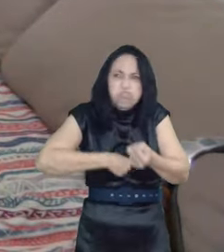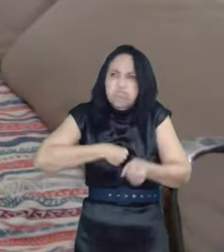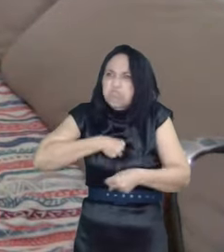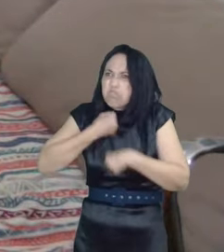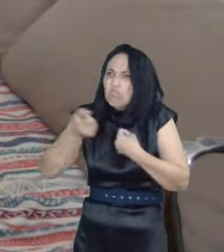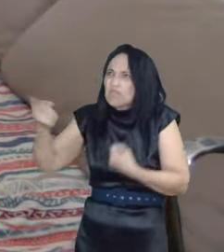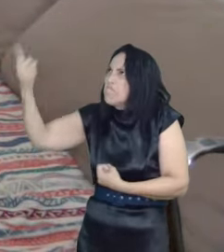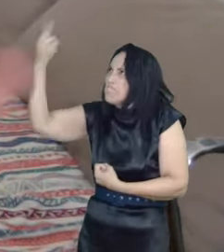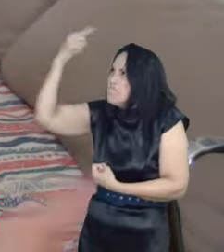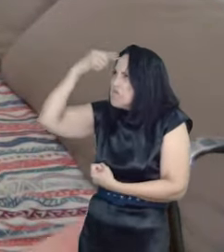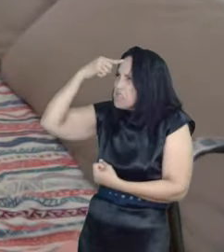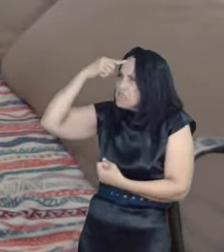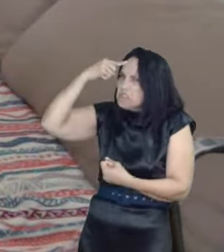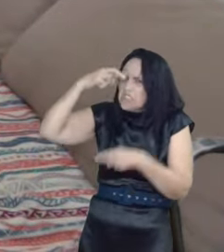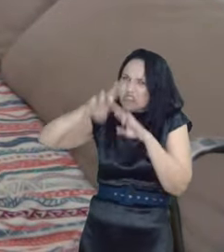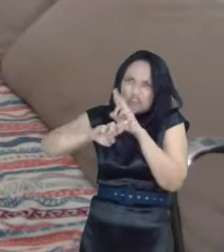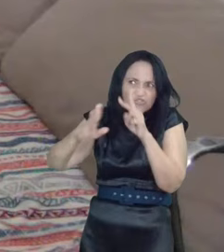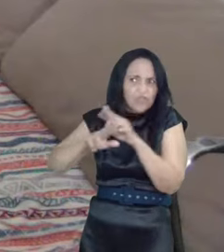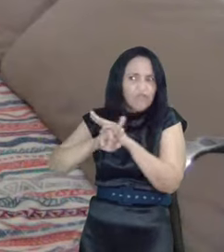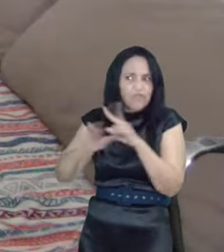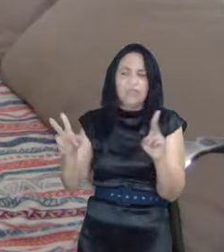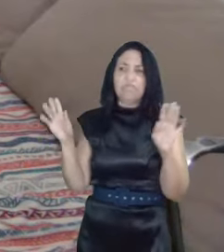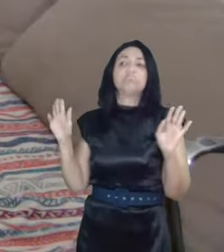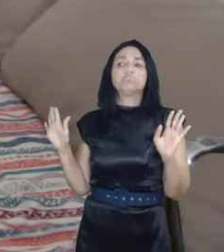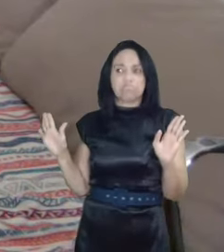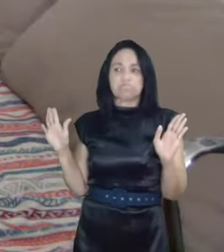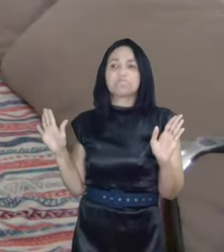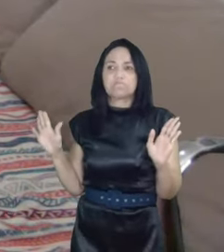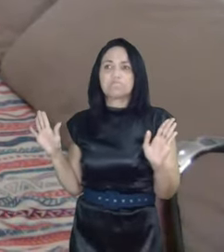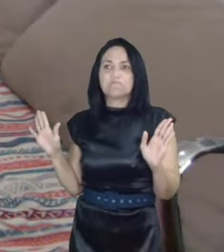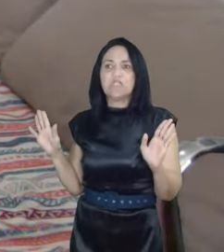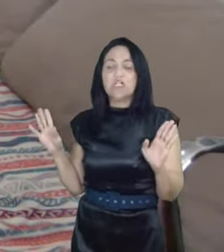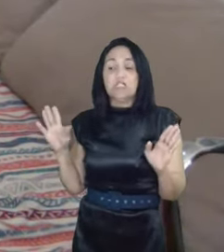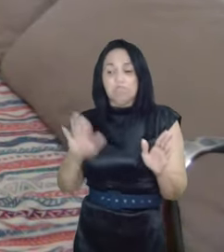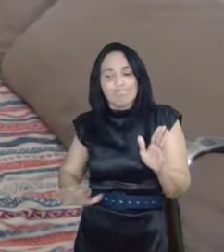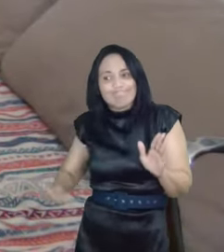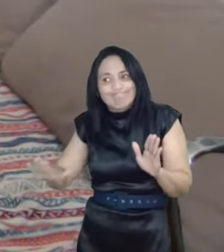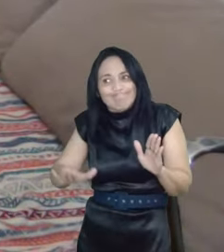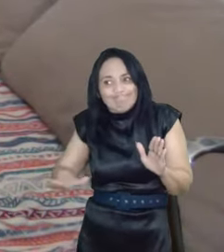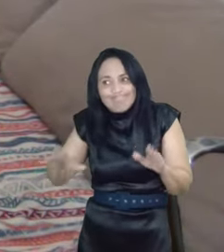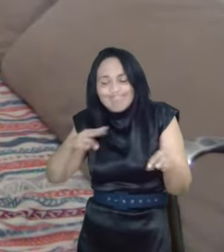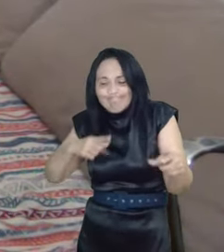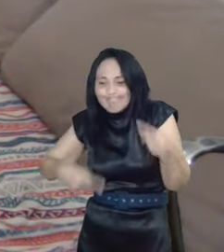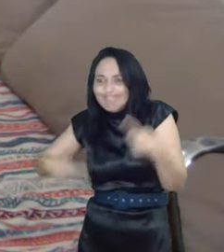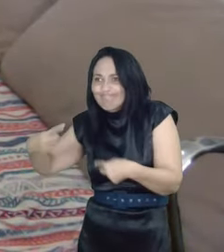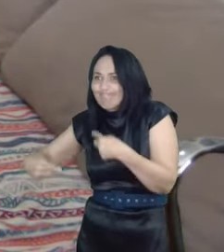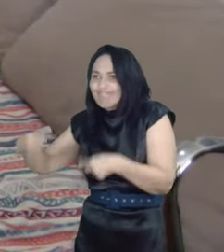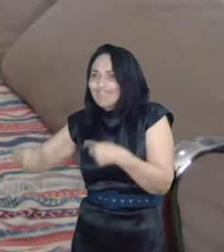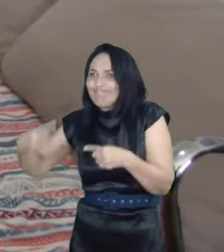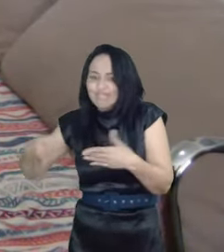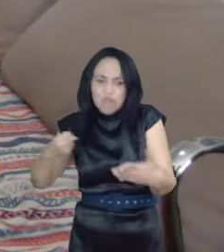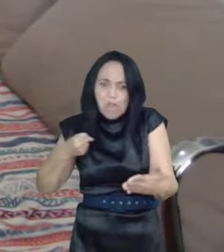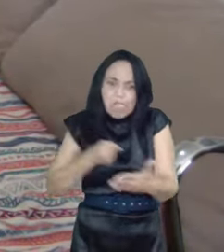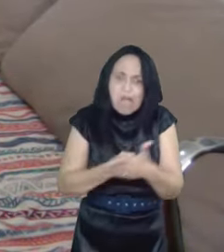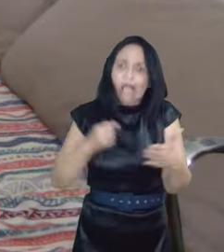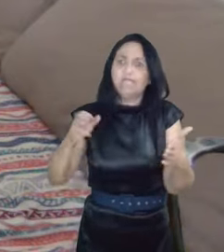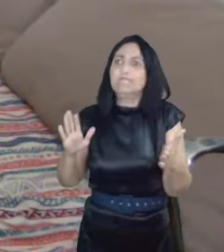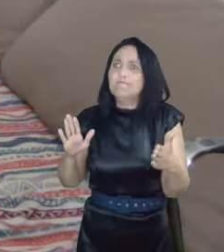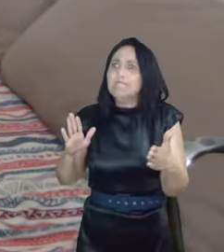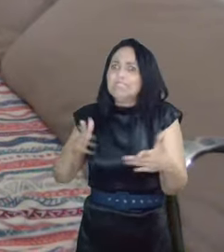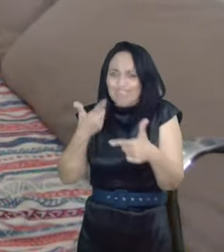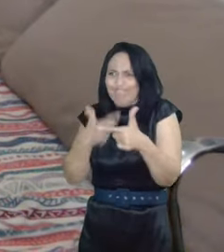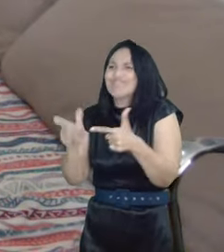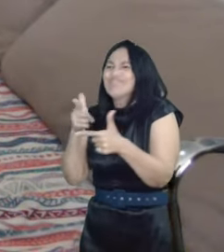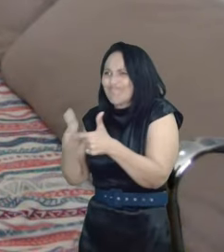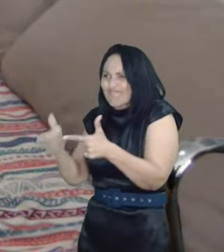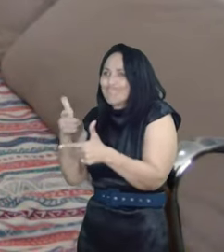contrária, por exemplo, a uma determinada corrente política. E o impacto disso a longo prazo pode ser, sim, devastador para o